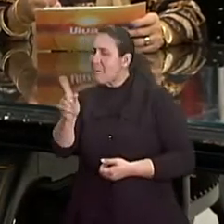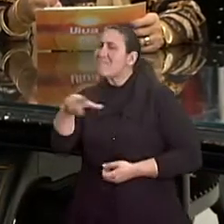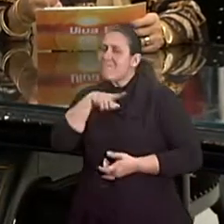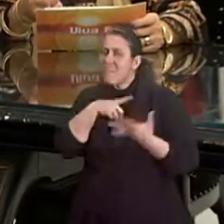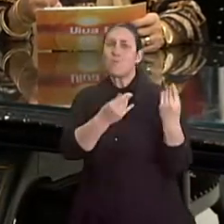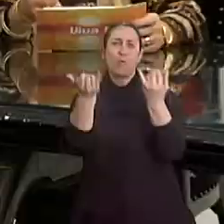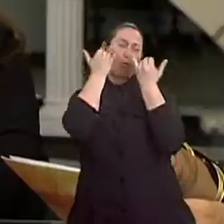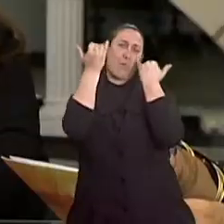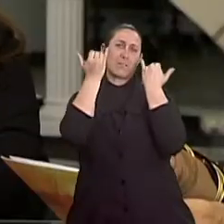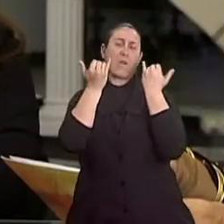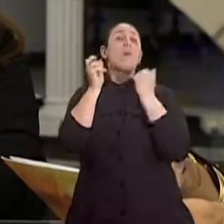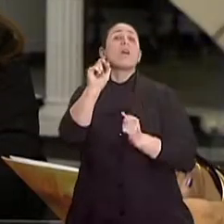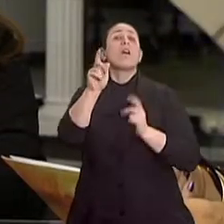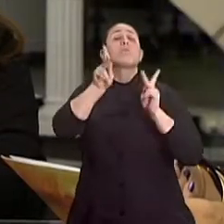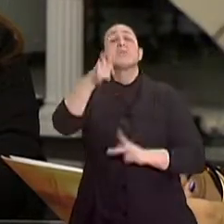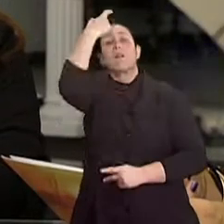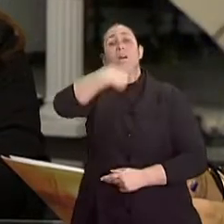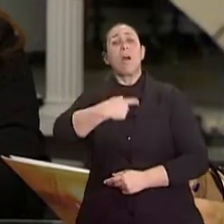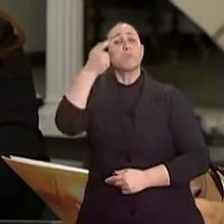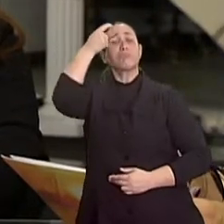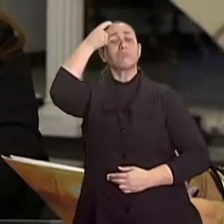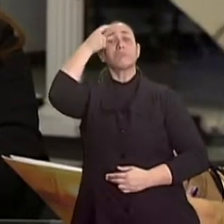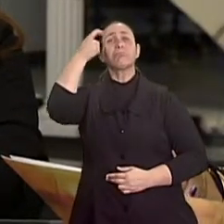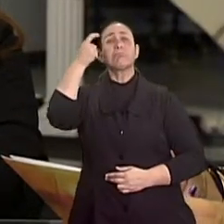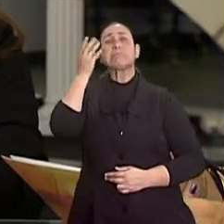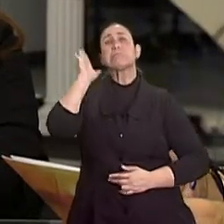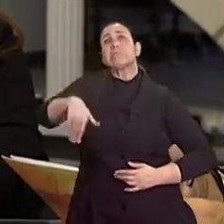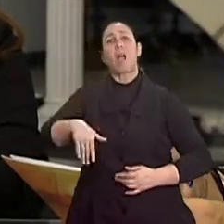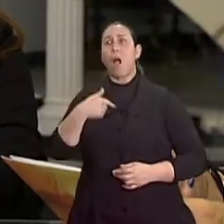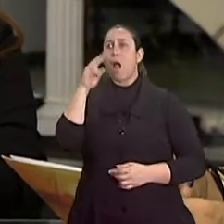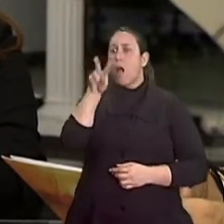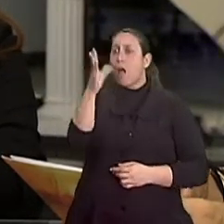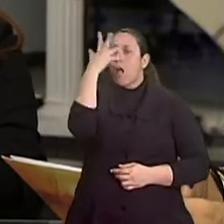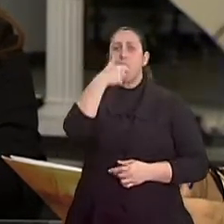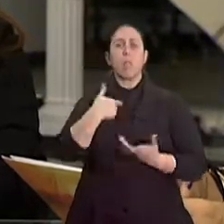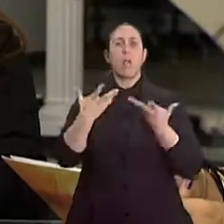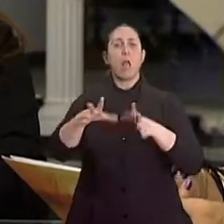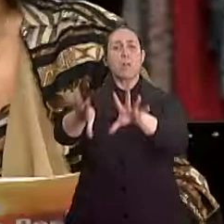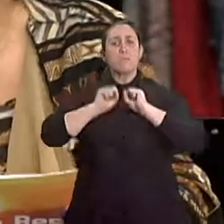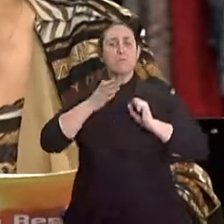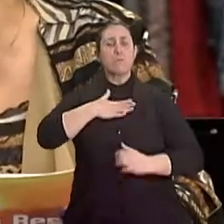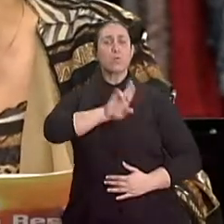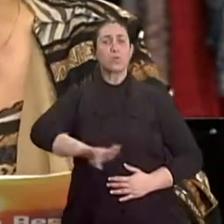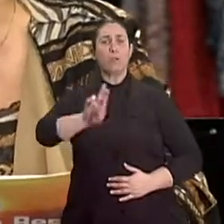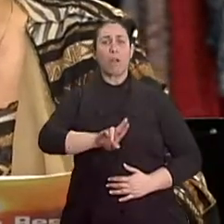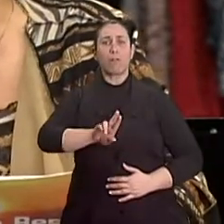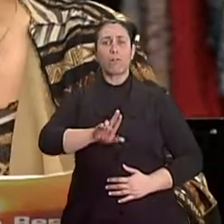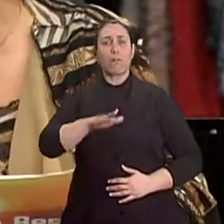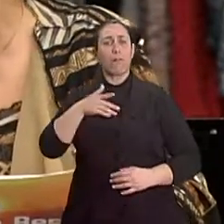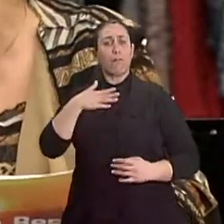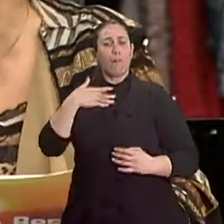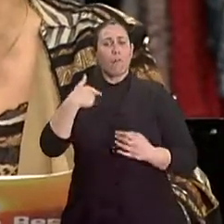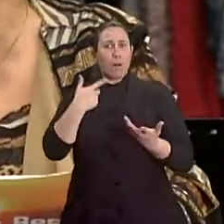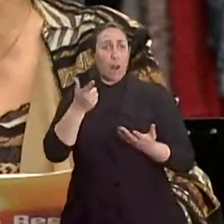pessoa não tem o bom senso, a informação que ela recebe uma informação generalizada. Esse bom senso está ligado